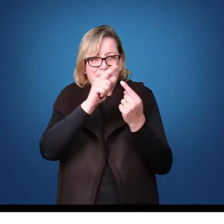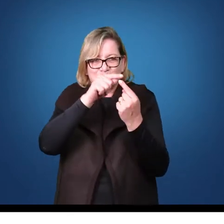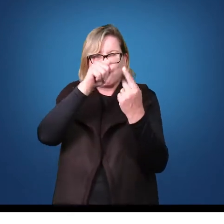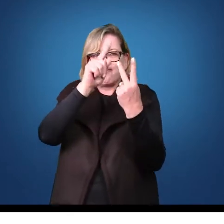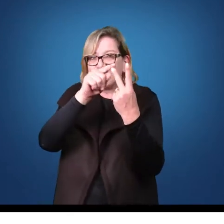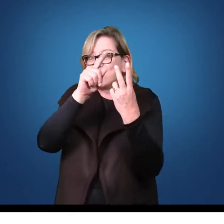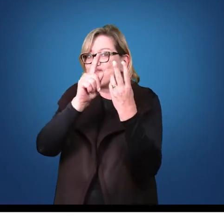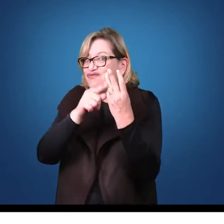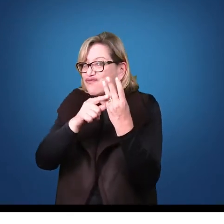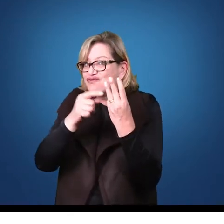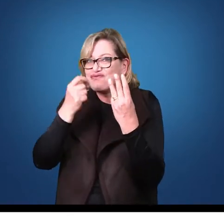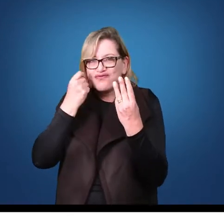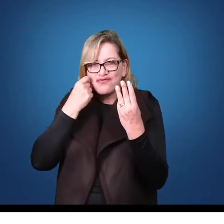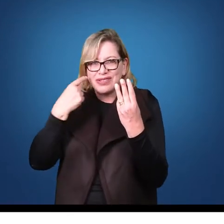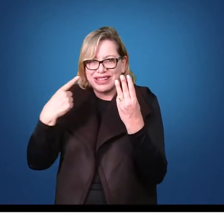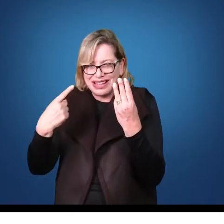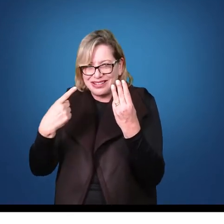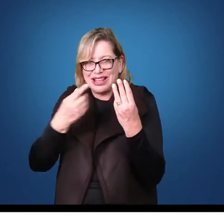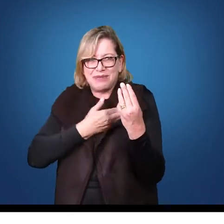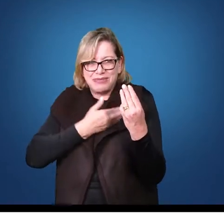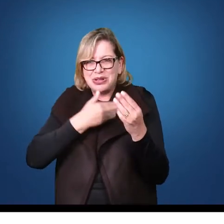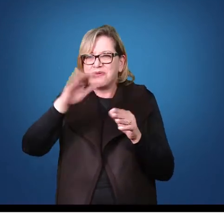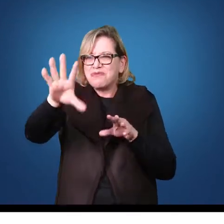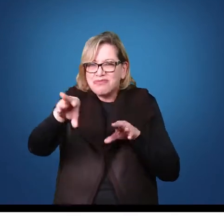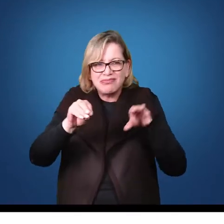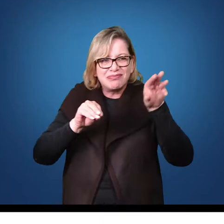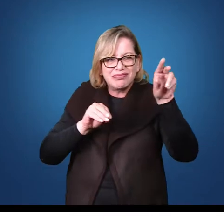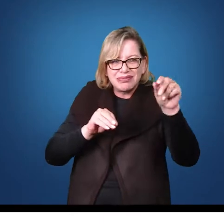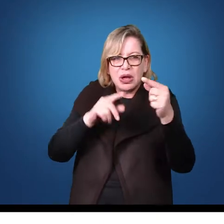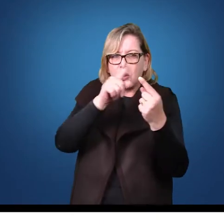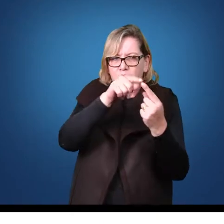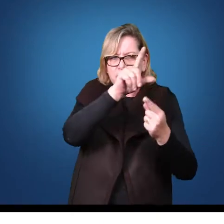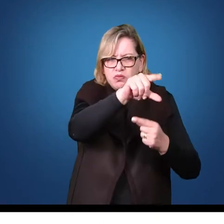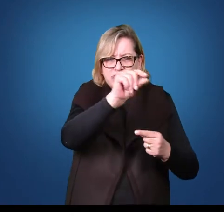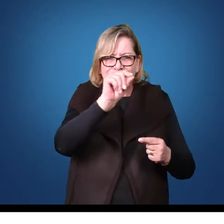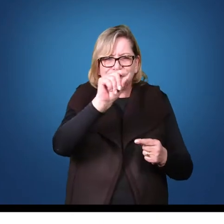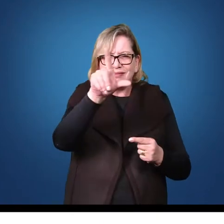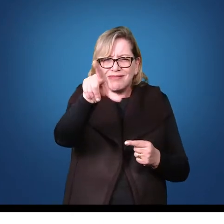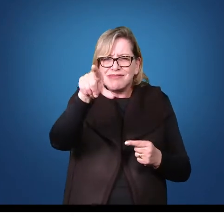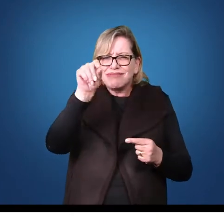Vai lá. Não, você não. Um gato.